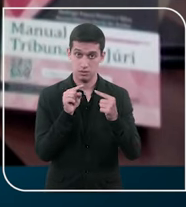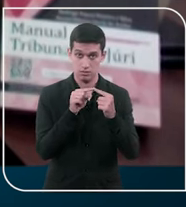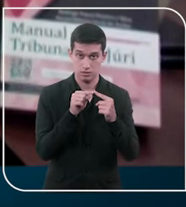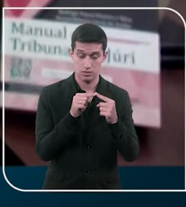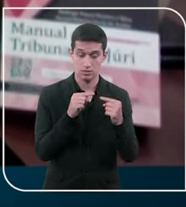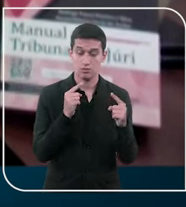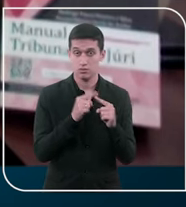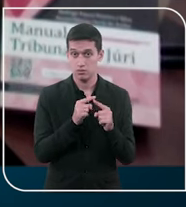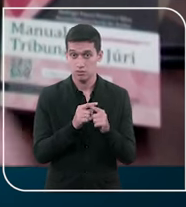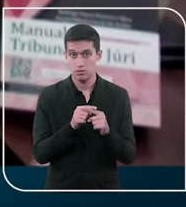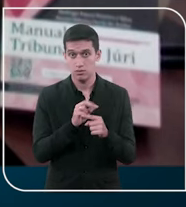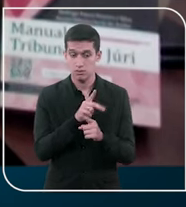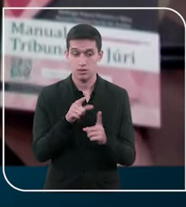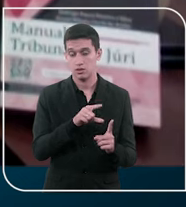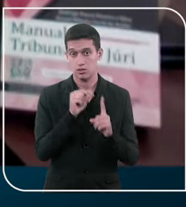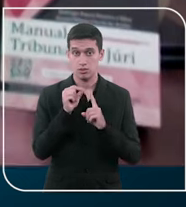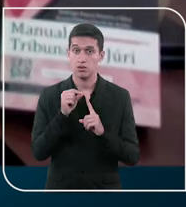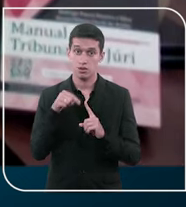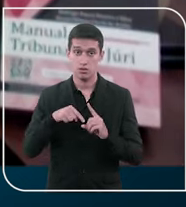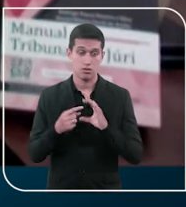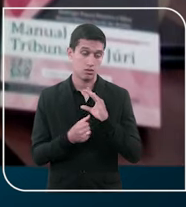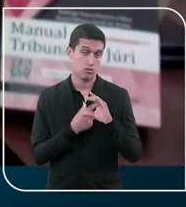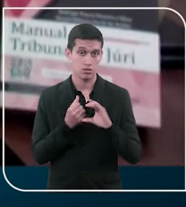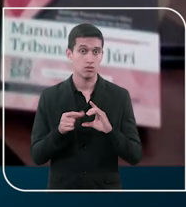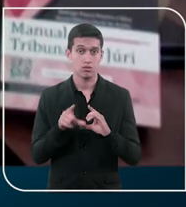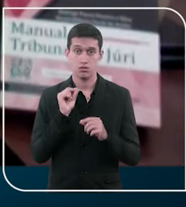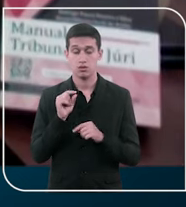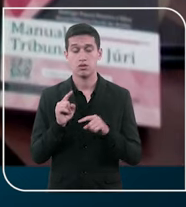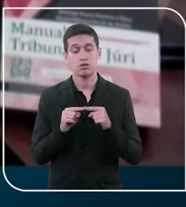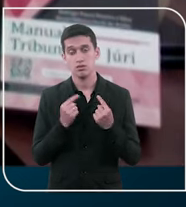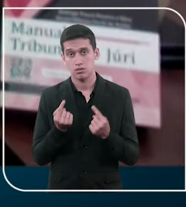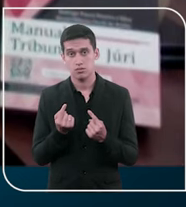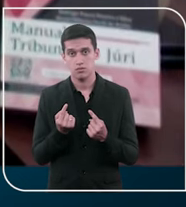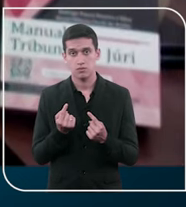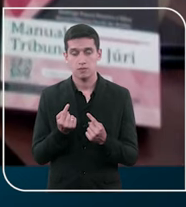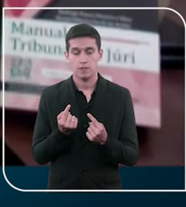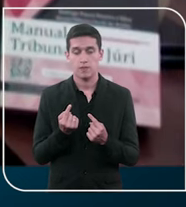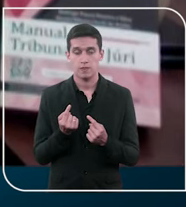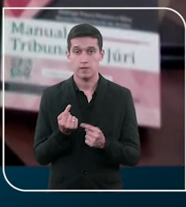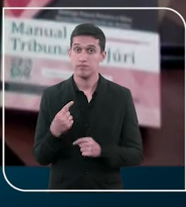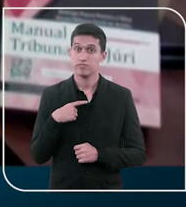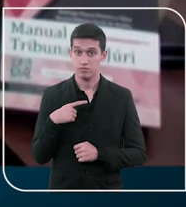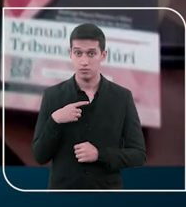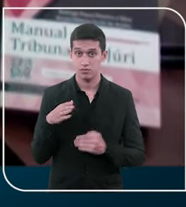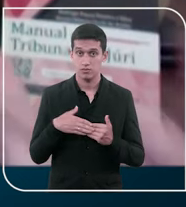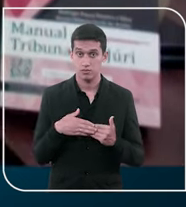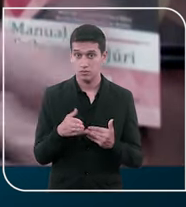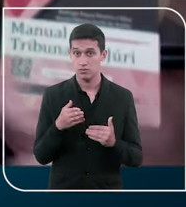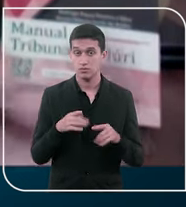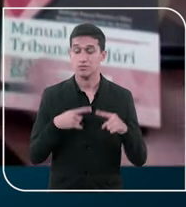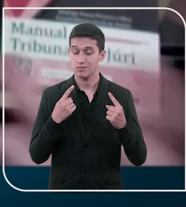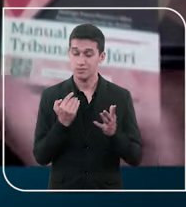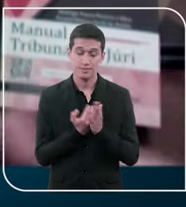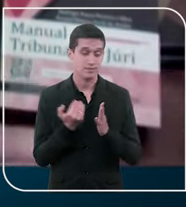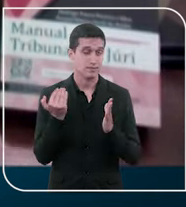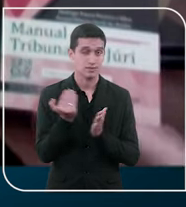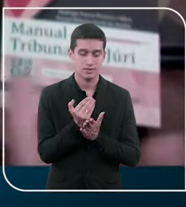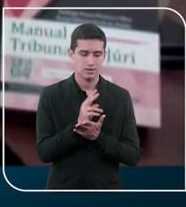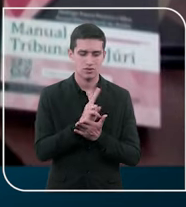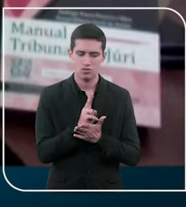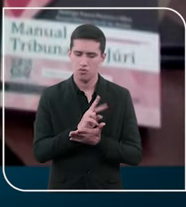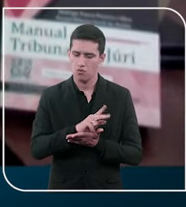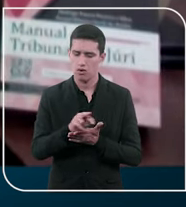valores relacionados ao modelo escolhido, ao modelo capitalista escolhido. Então, isso teria